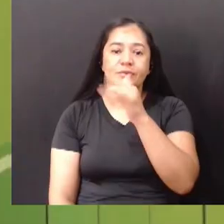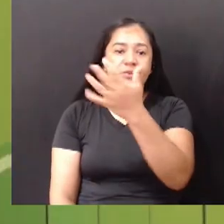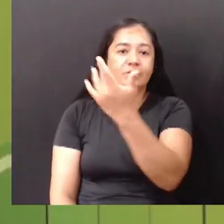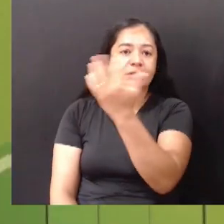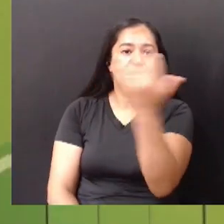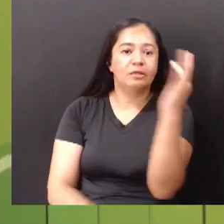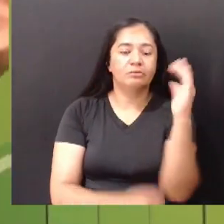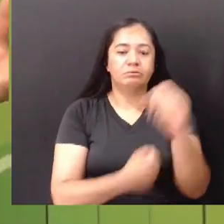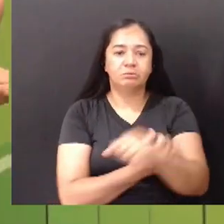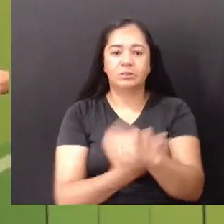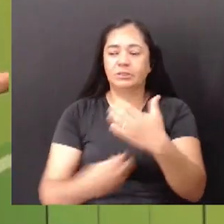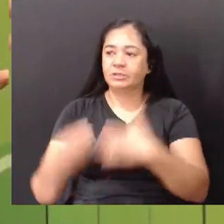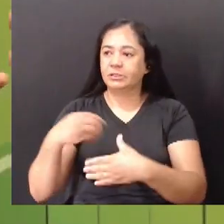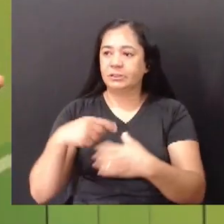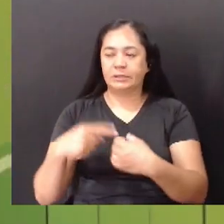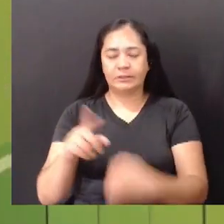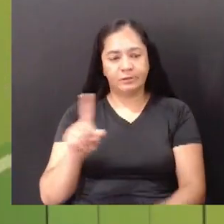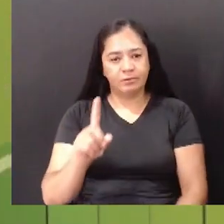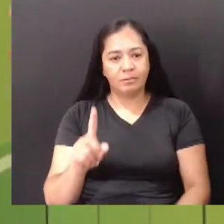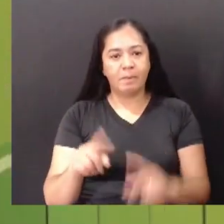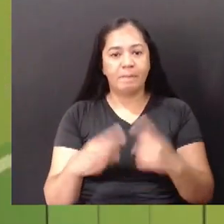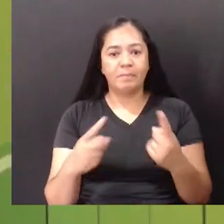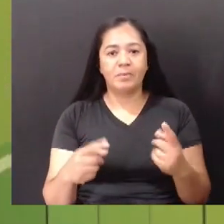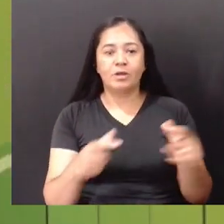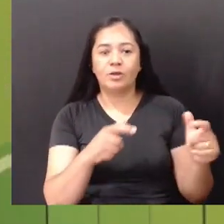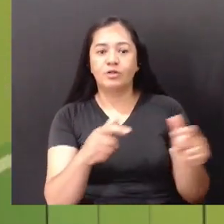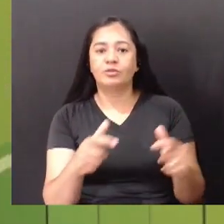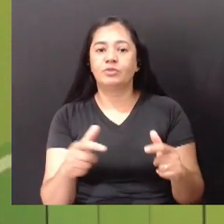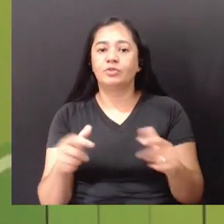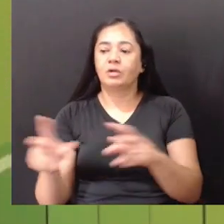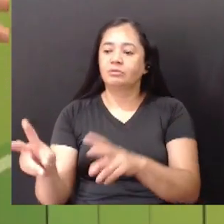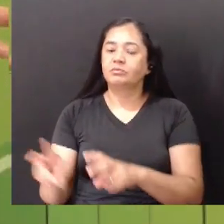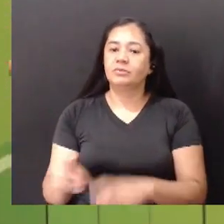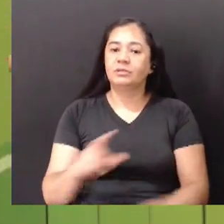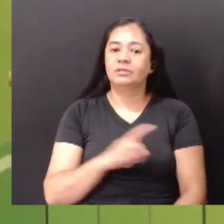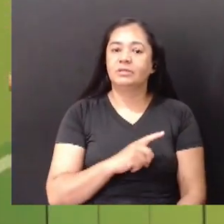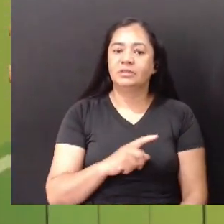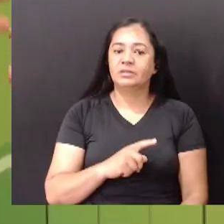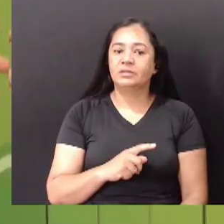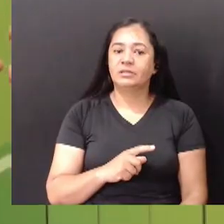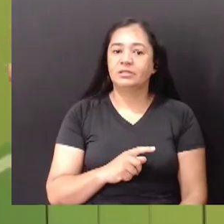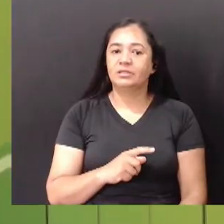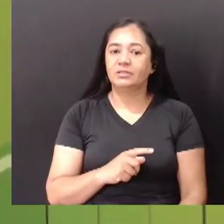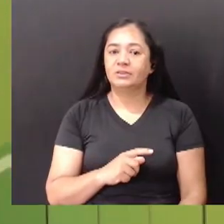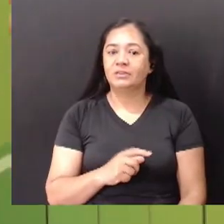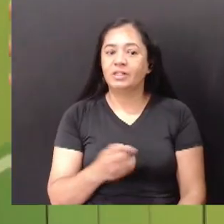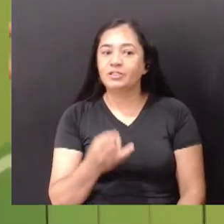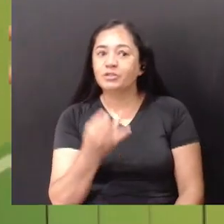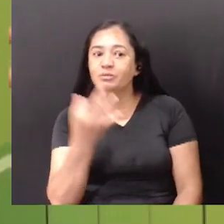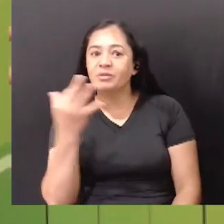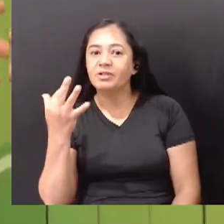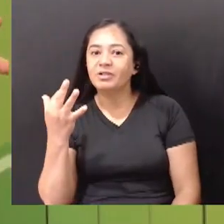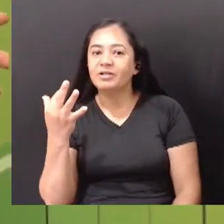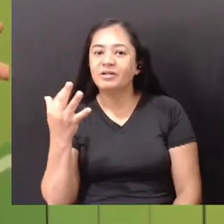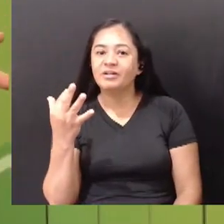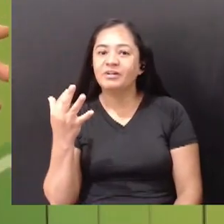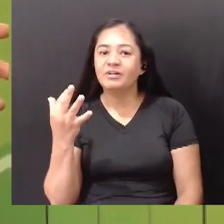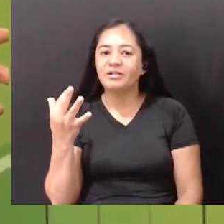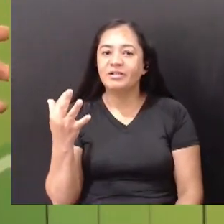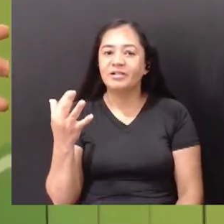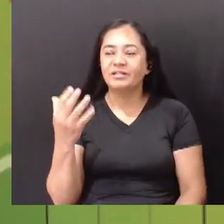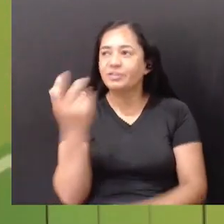exemplo, em áreas urbanas da nossa cidade, mas em áreas rurais e que tem aí uma certa